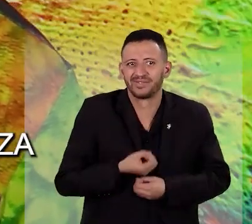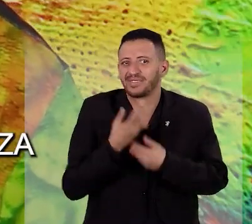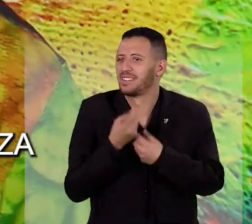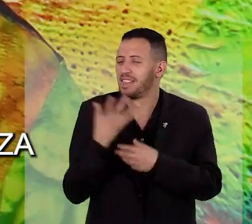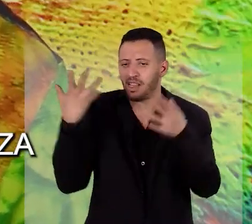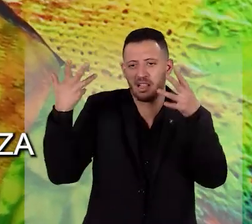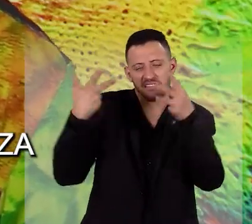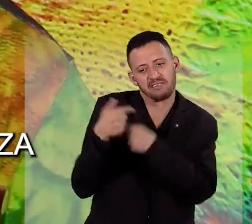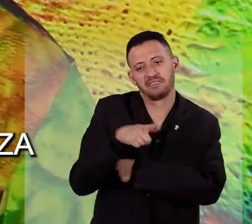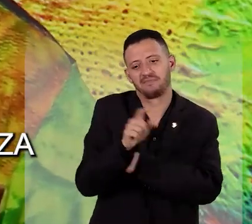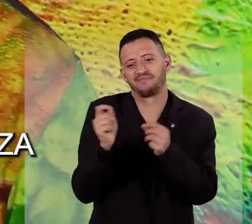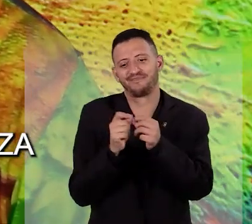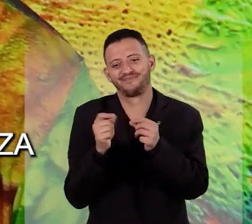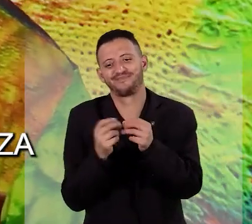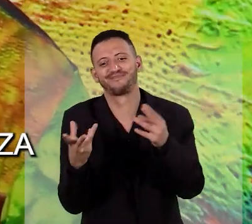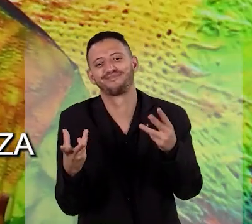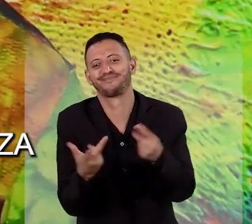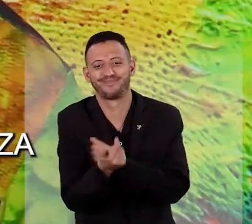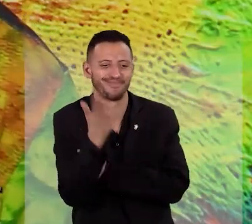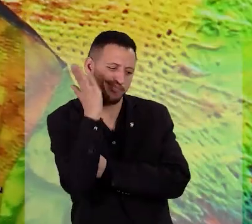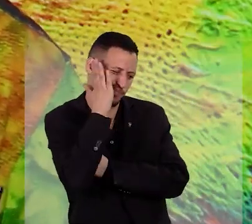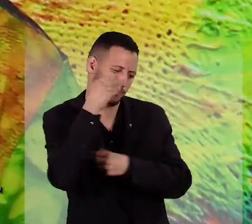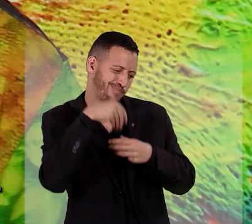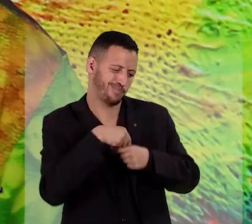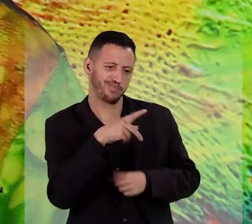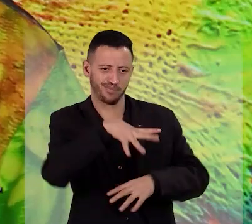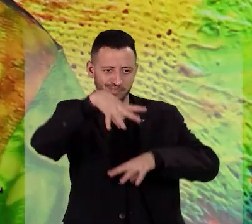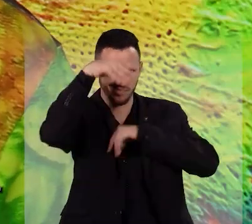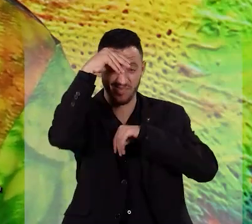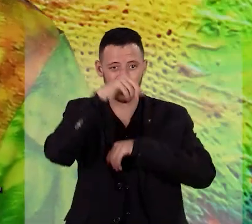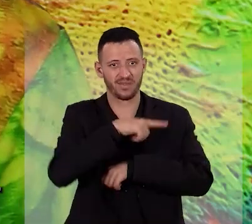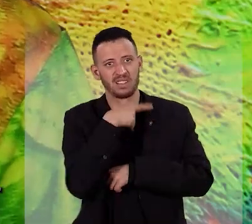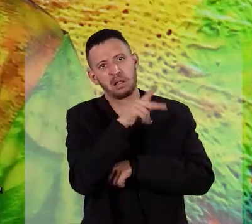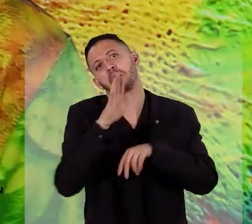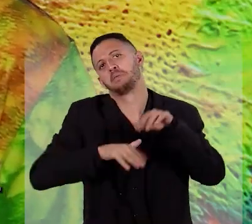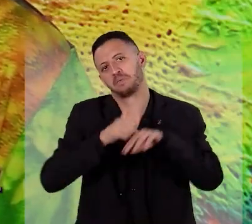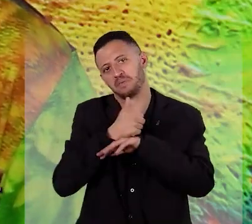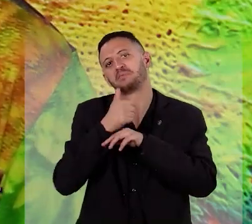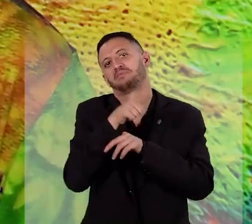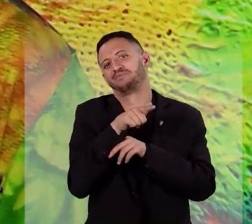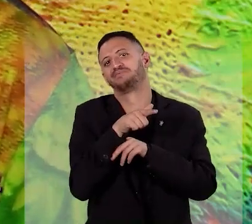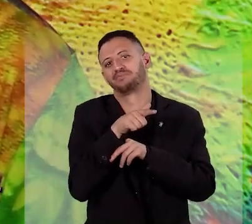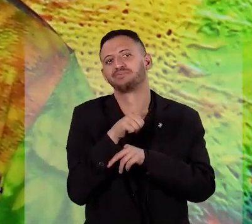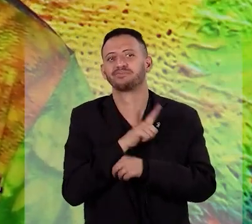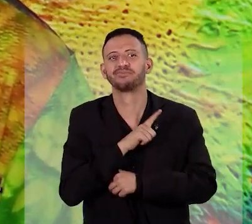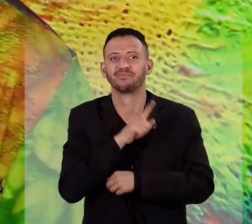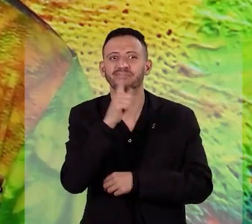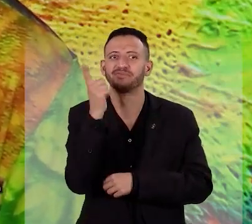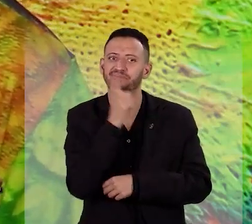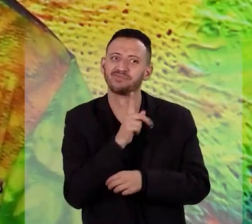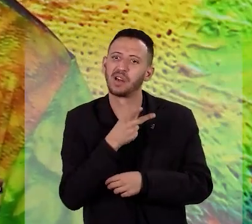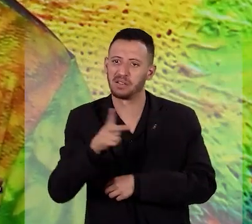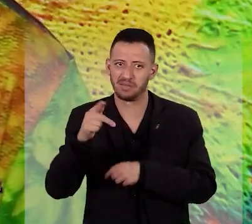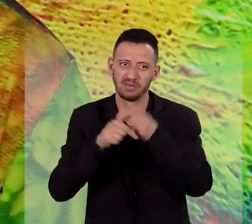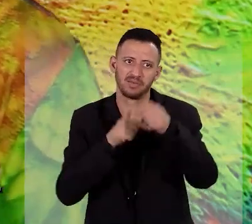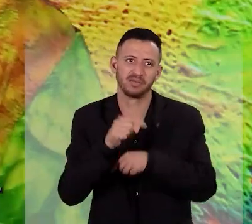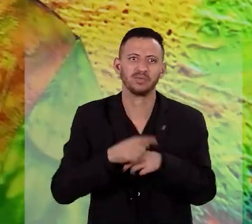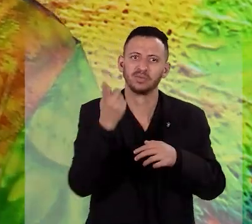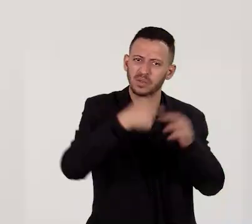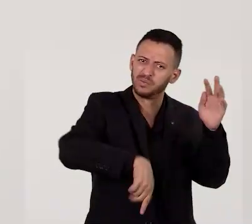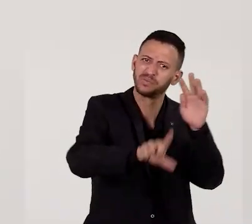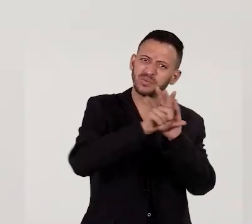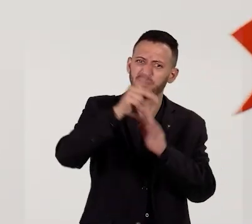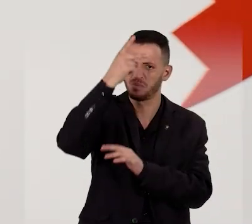conseguir expressar a beleza que ele tem dentro dele. Então eu acredito que é a profissão que ele vai